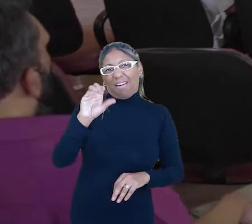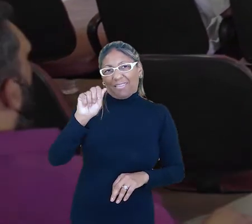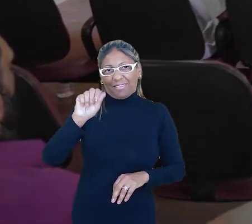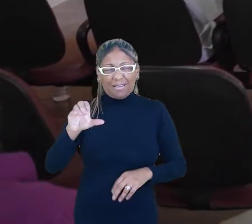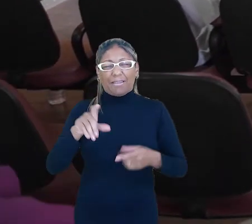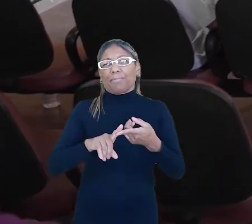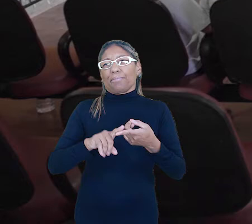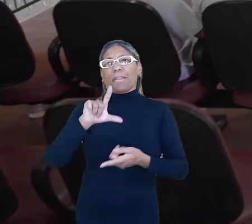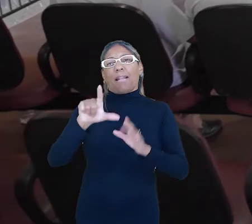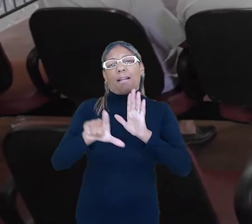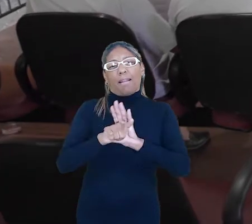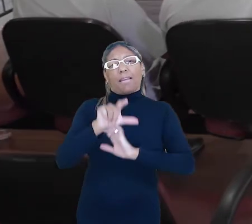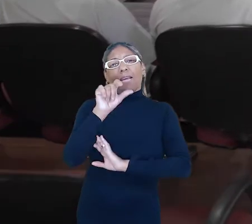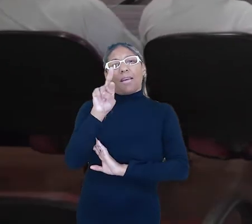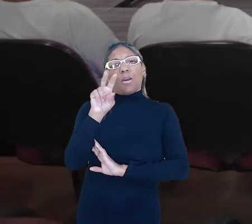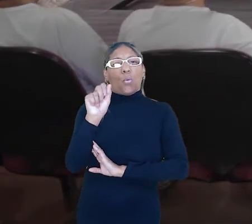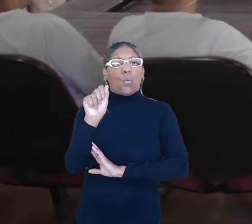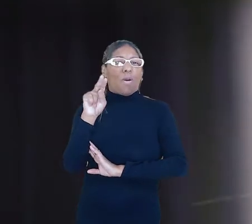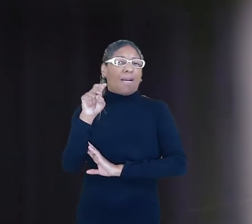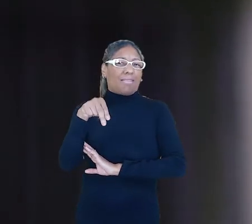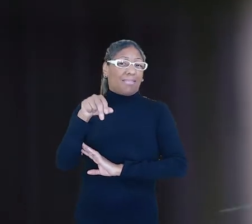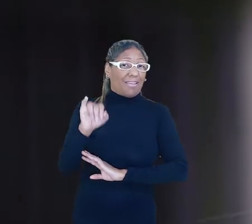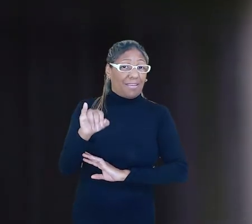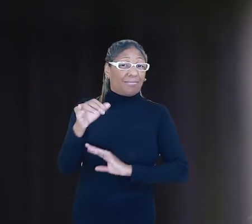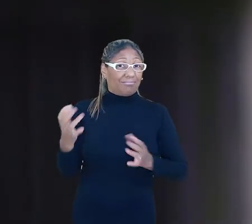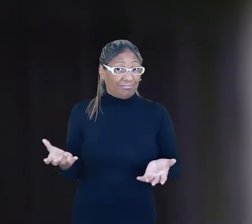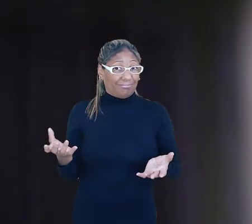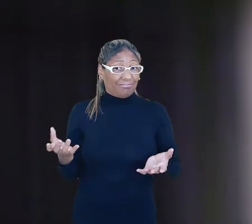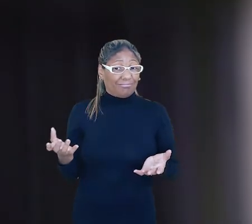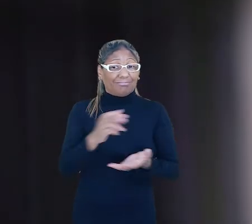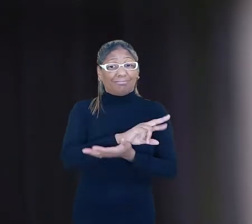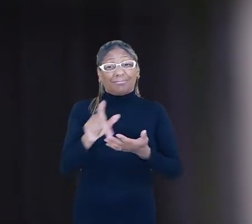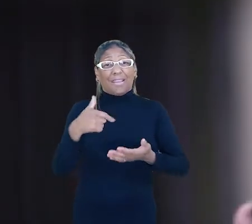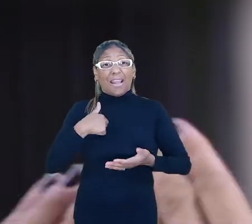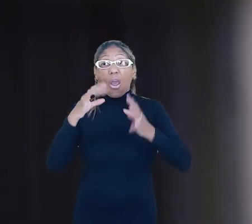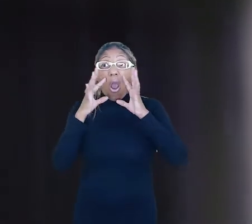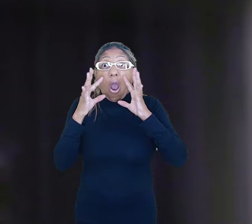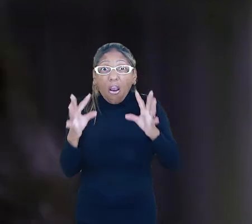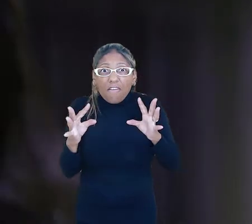PROAC, Lei Rouanet, artistas incríveis, assim. Então, assim, eles